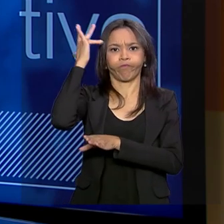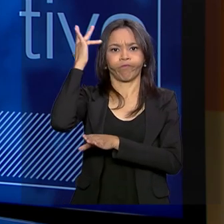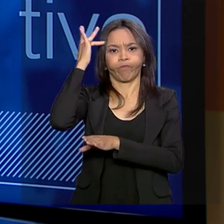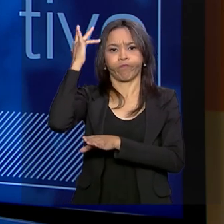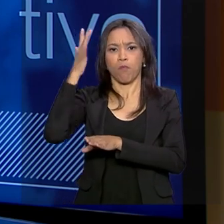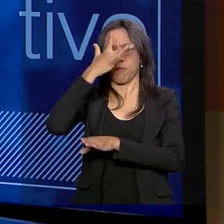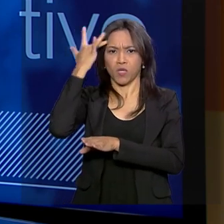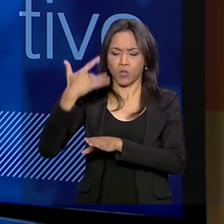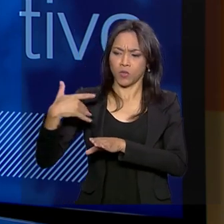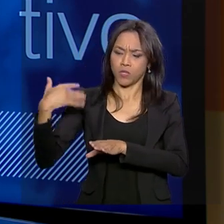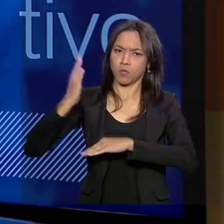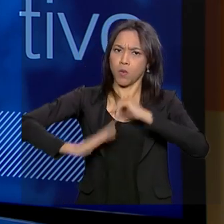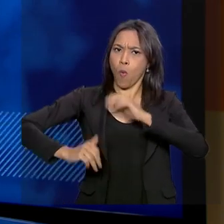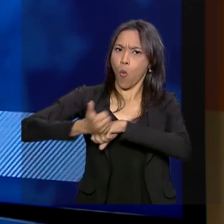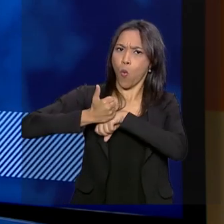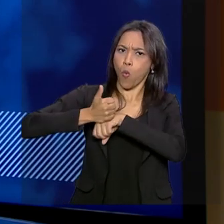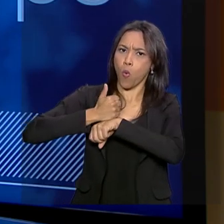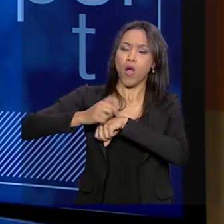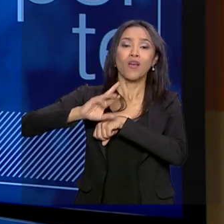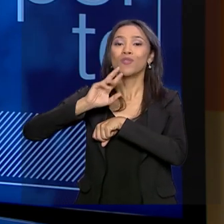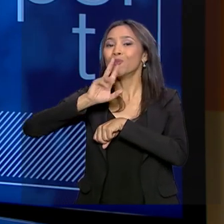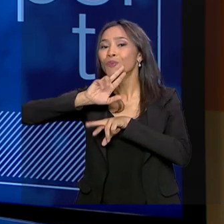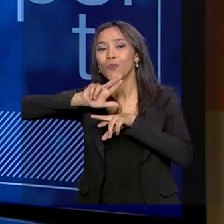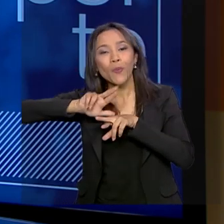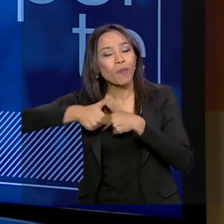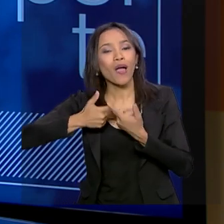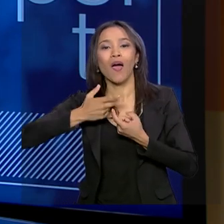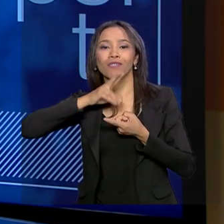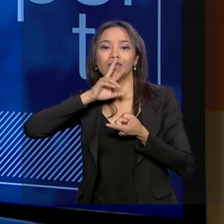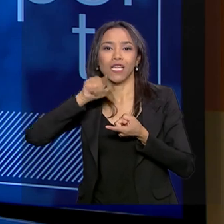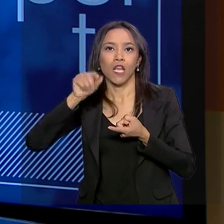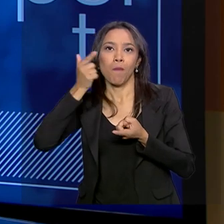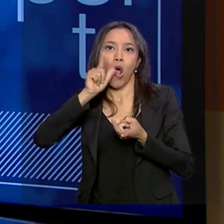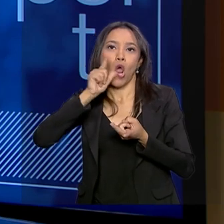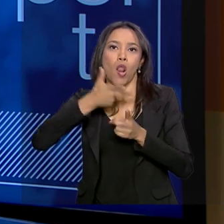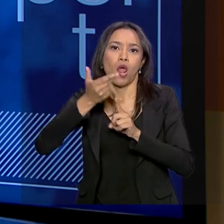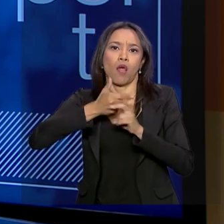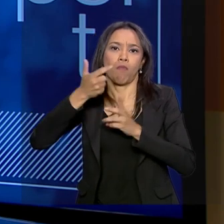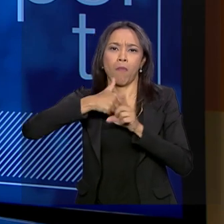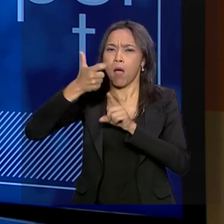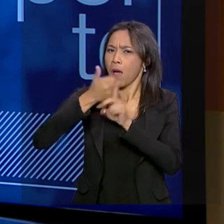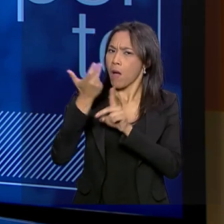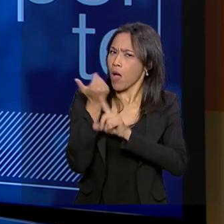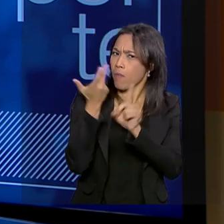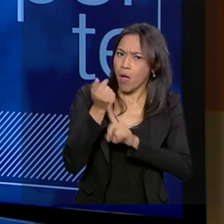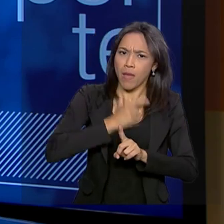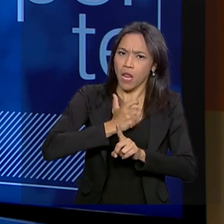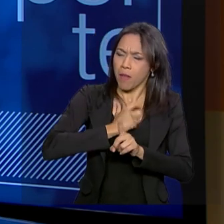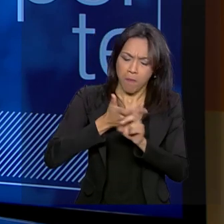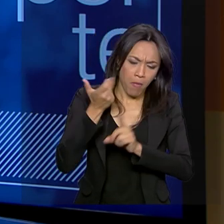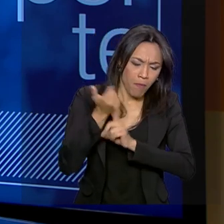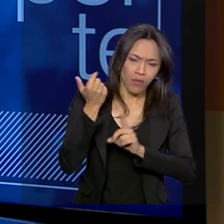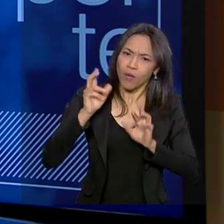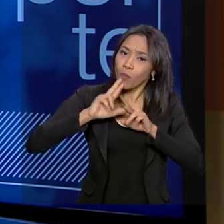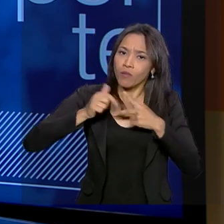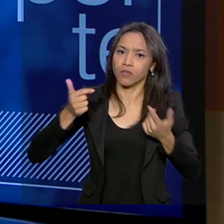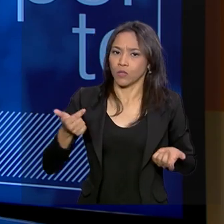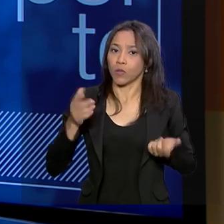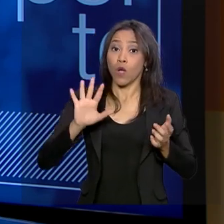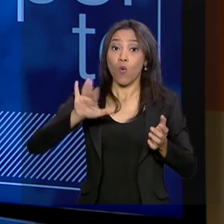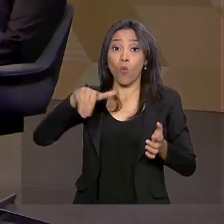para o alto rendimento e não é pelos resultados que ele teve recente, né? Porque quando avaliamos